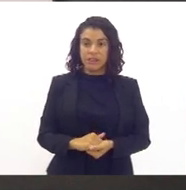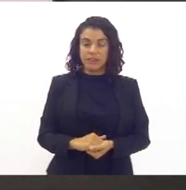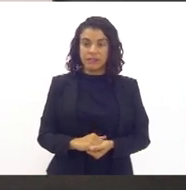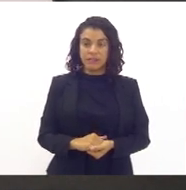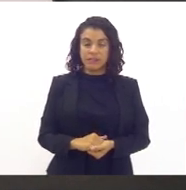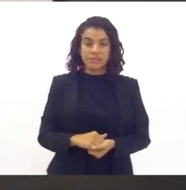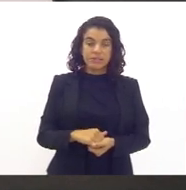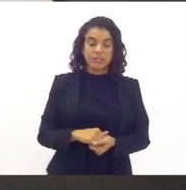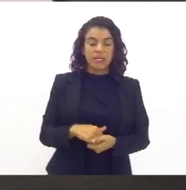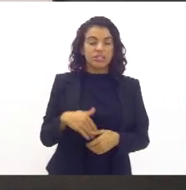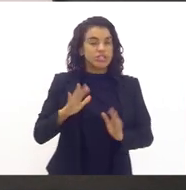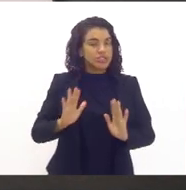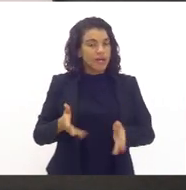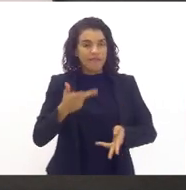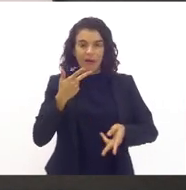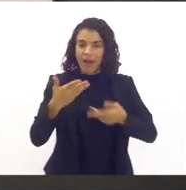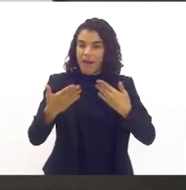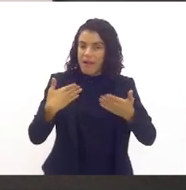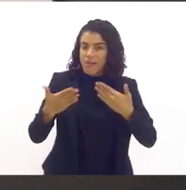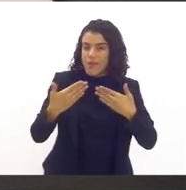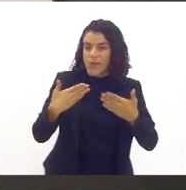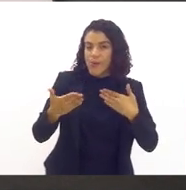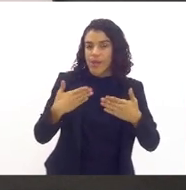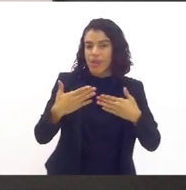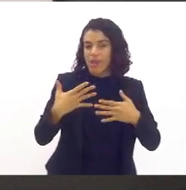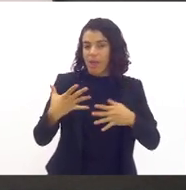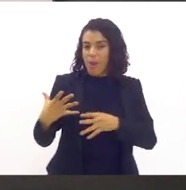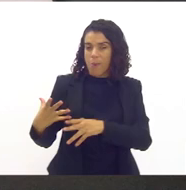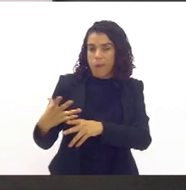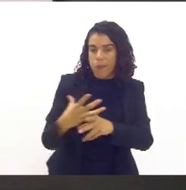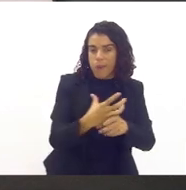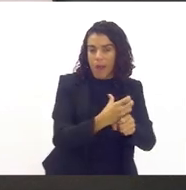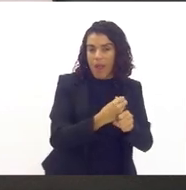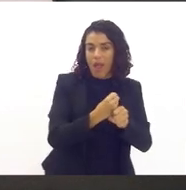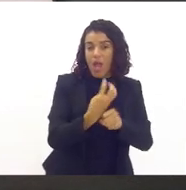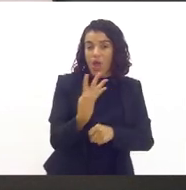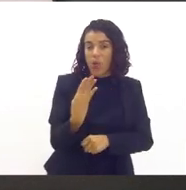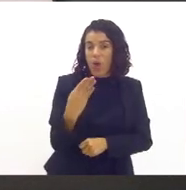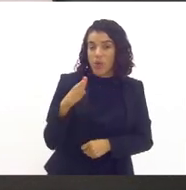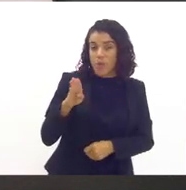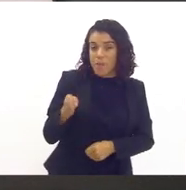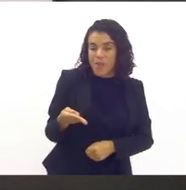2026. E aqui nós já estamos falando de uma receita corrente líquida de 4 bi menor.